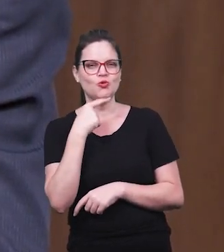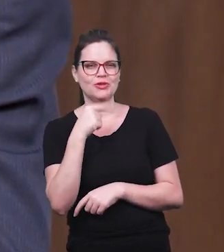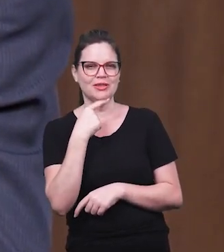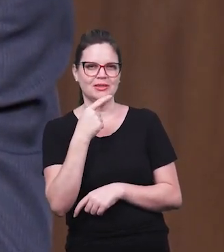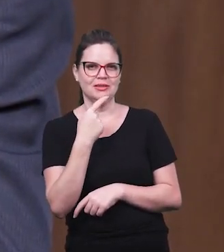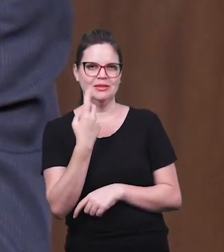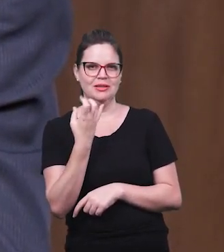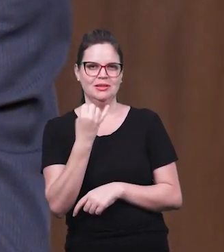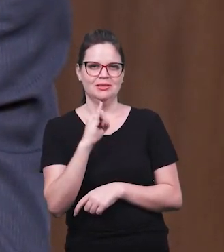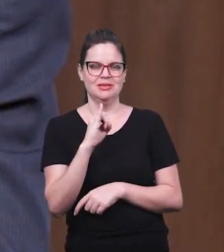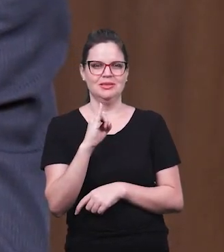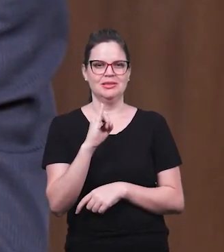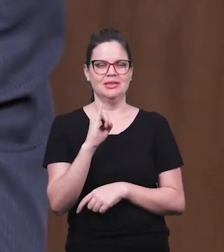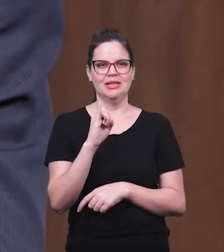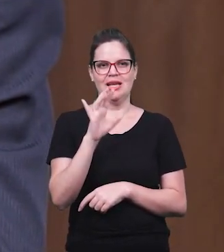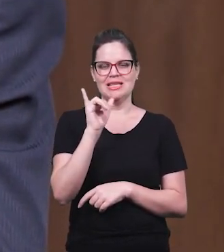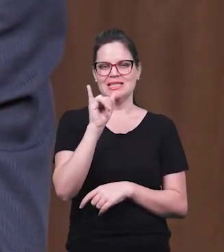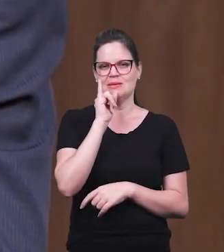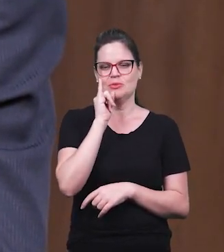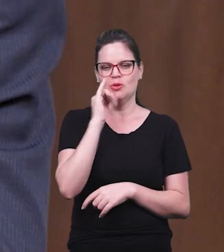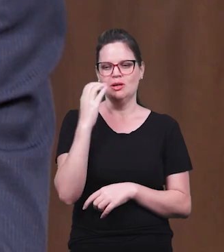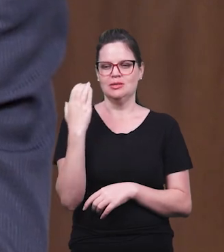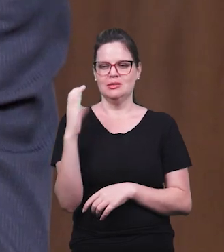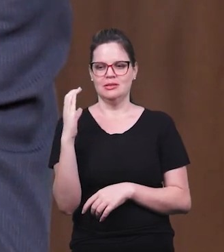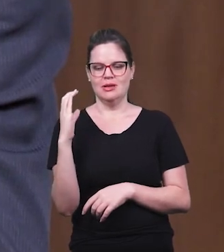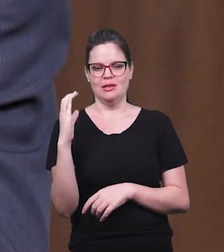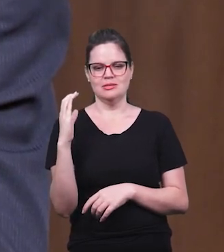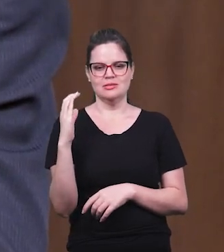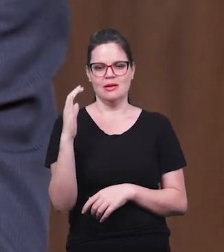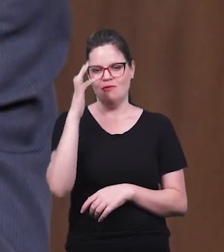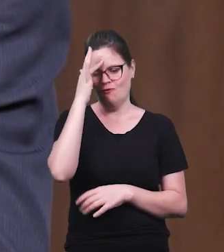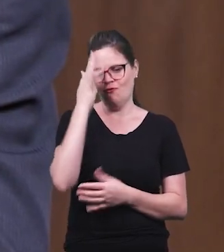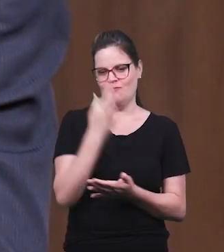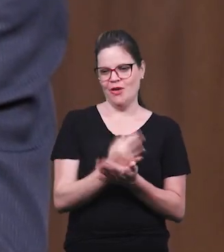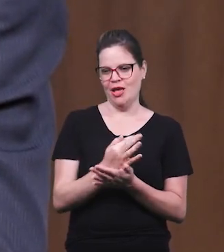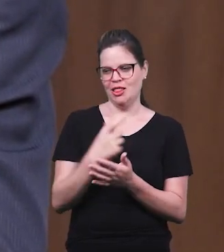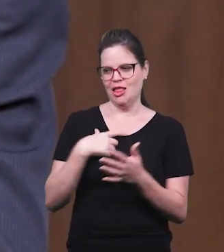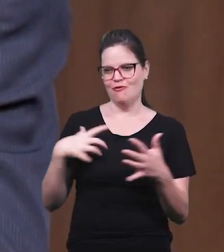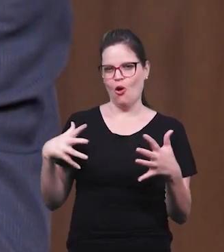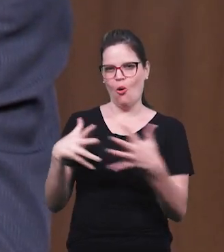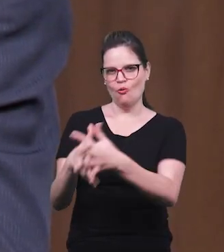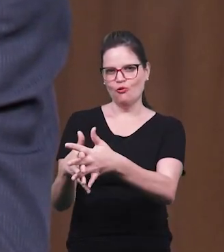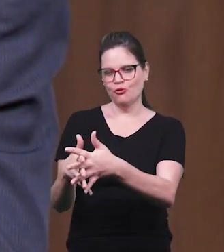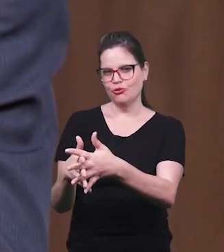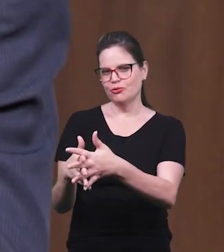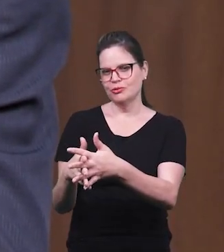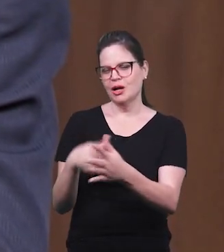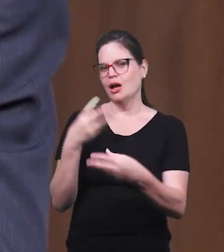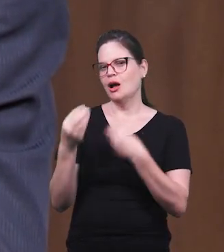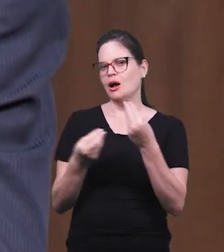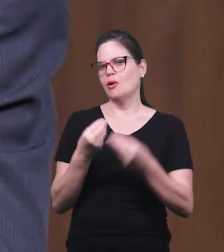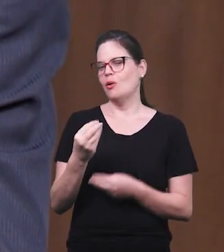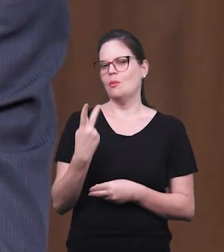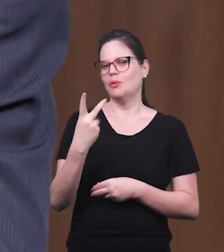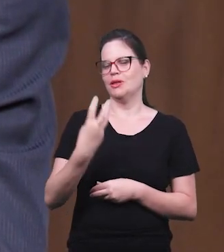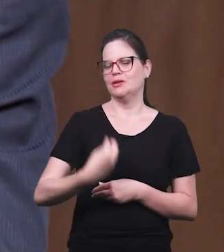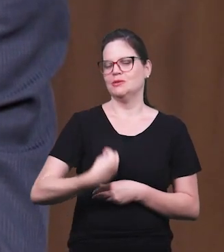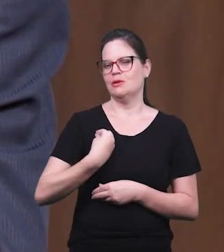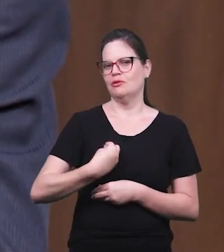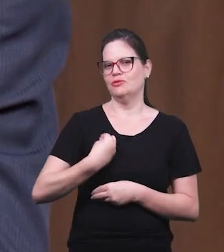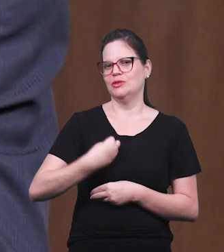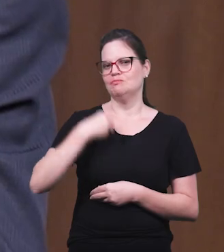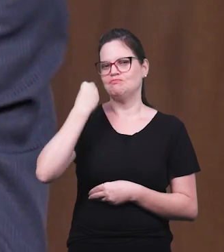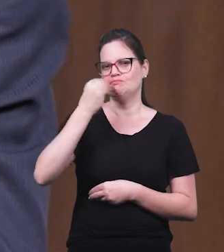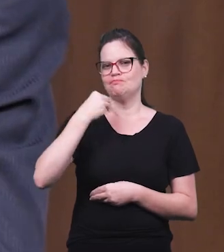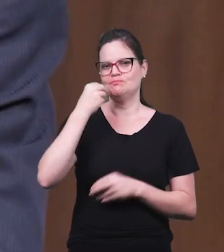entre ciência e fé? E como que foi essa sua trajetória, essa sua jornada acadêmica em relação